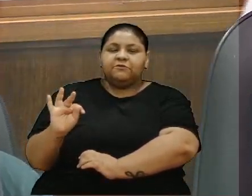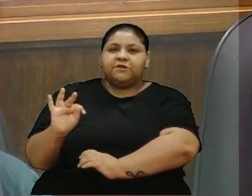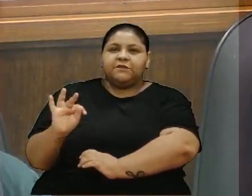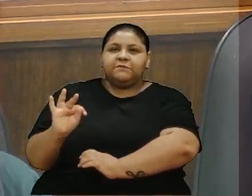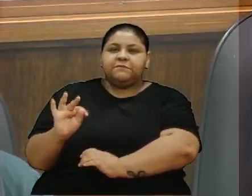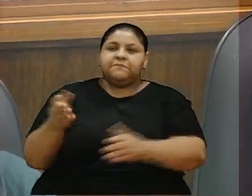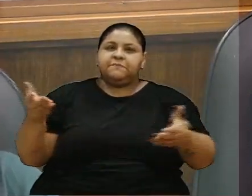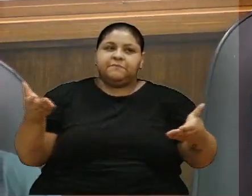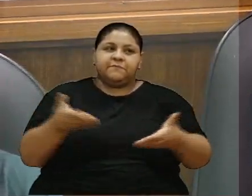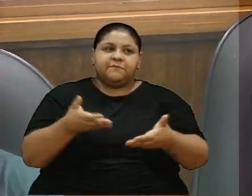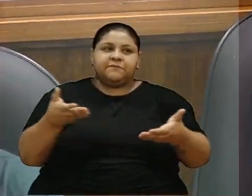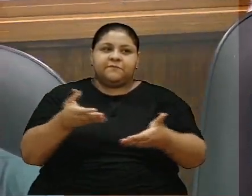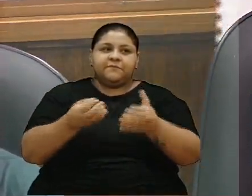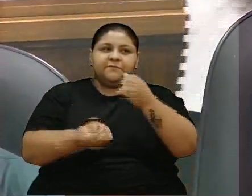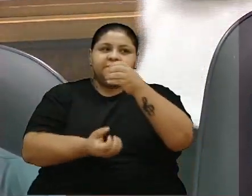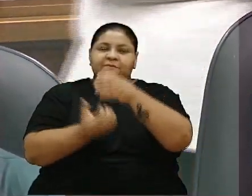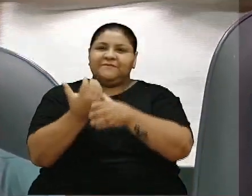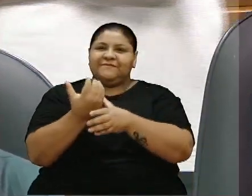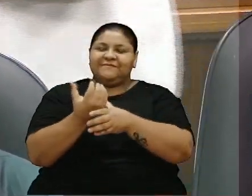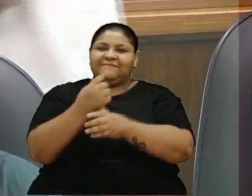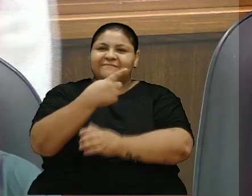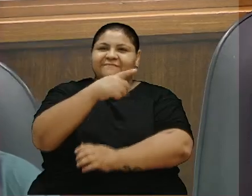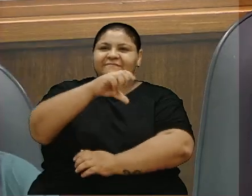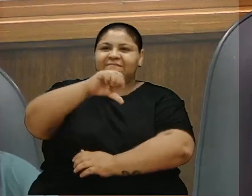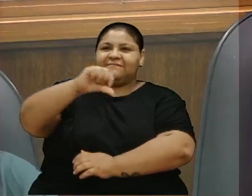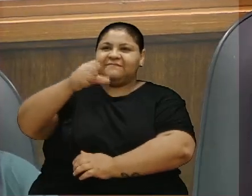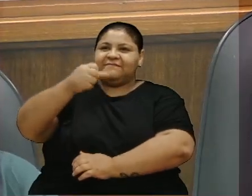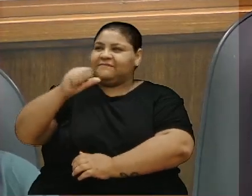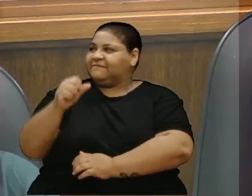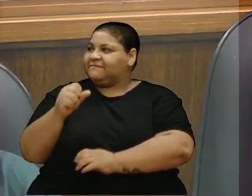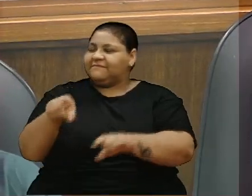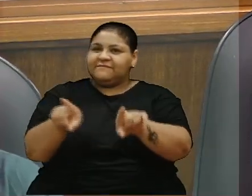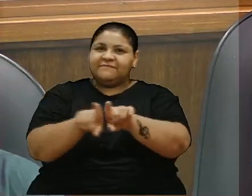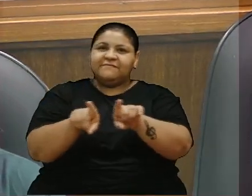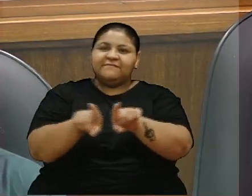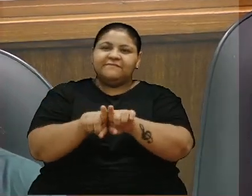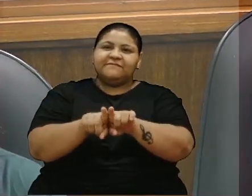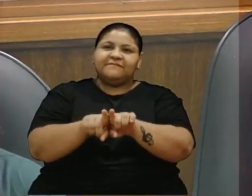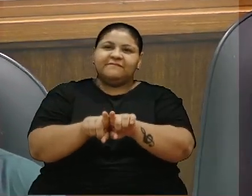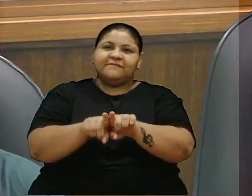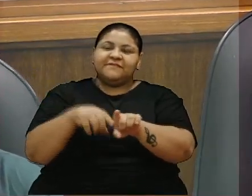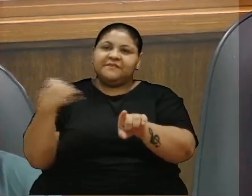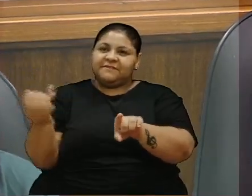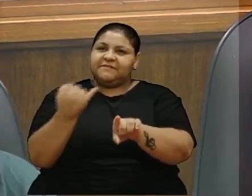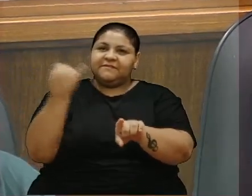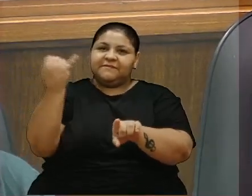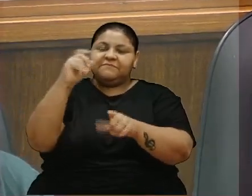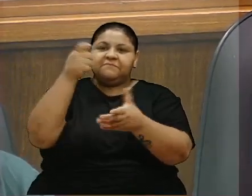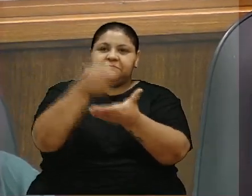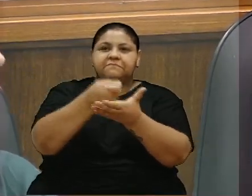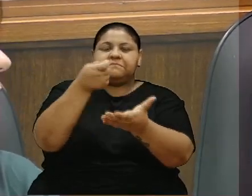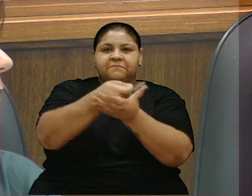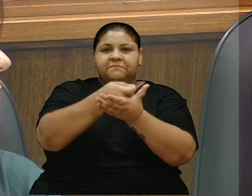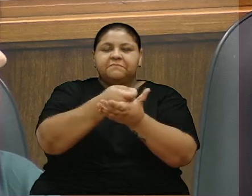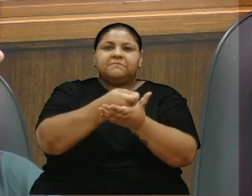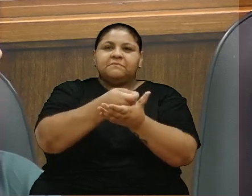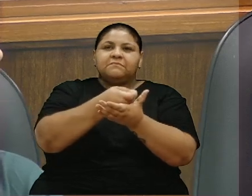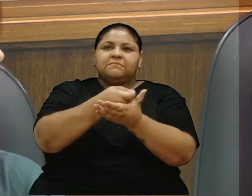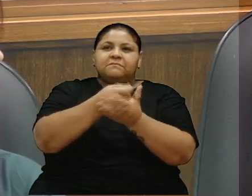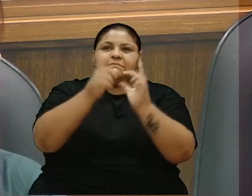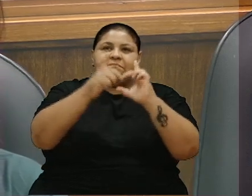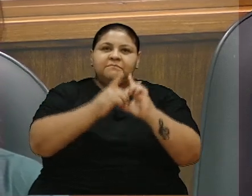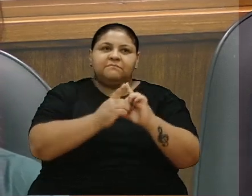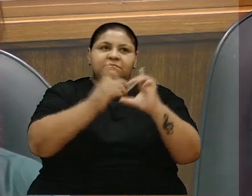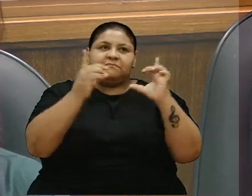sua criação, em 1980, o PT tem sido um instrumento fundamental na luta pela